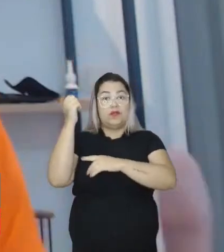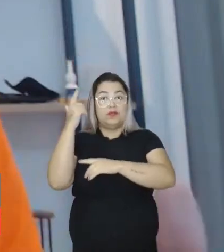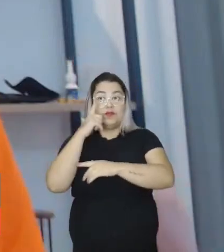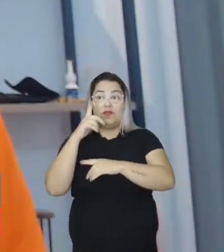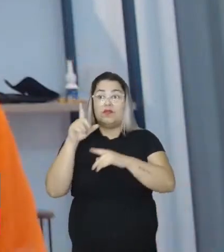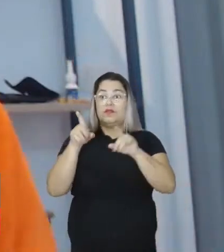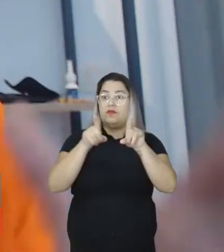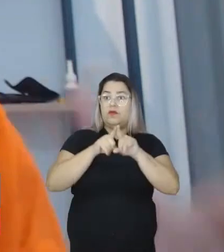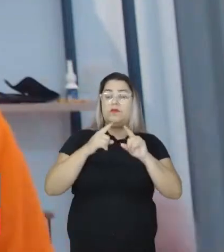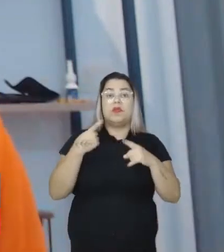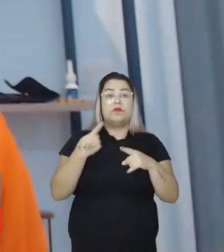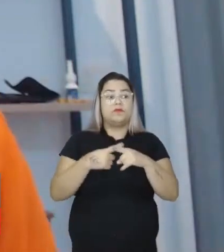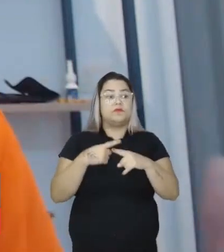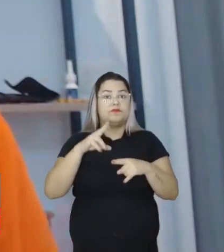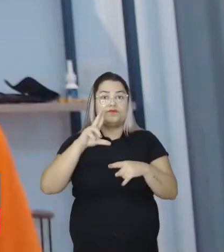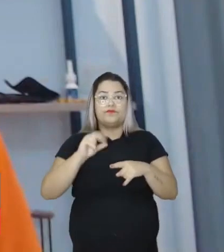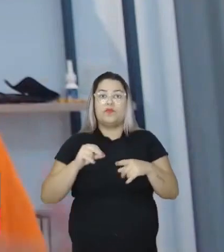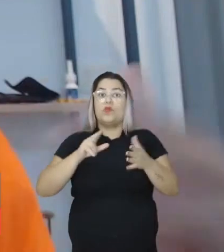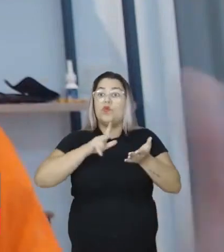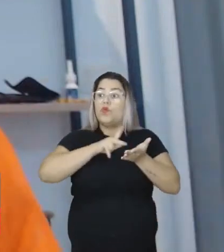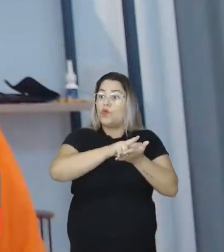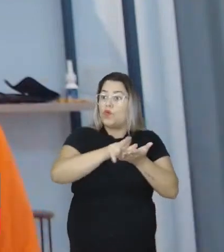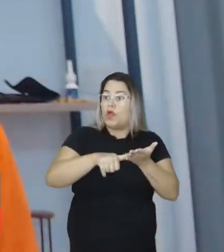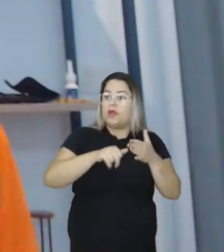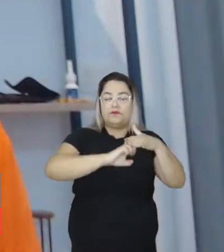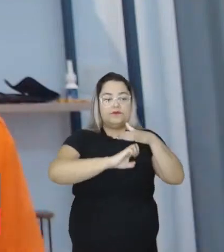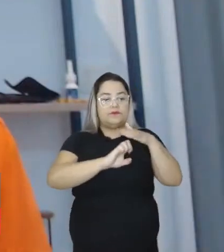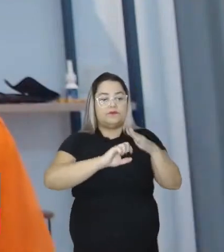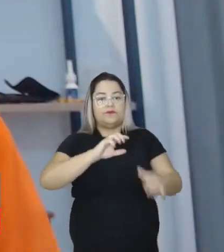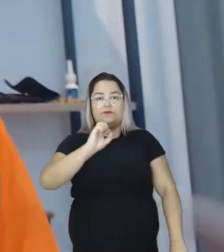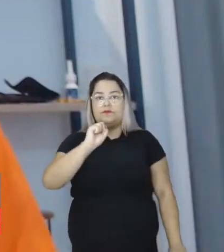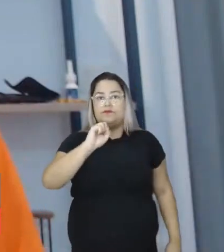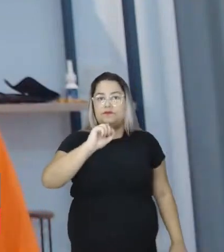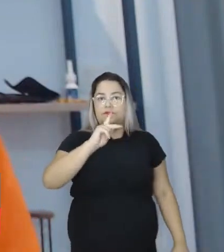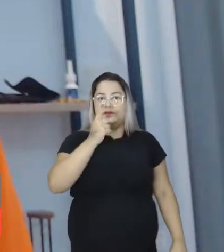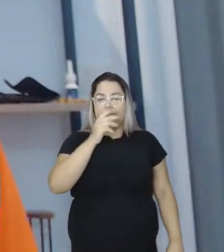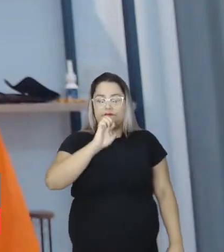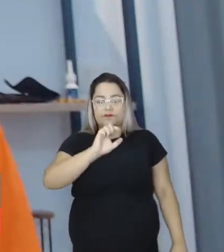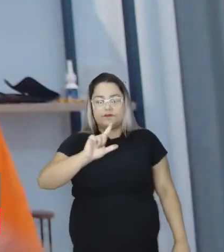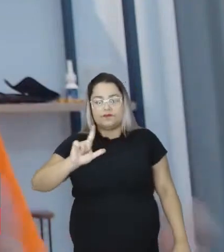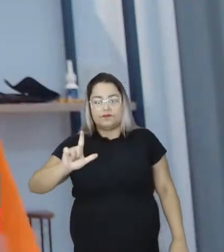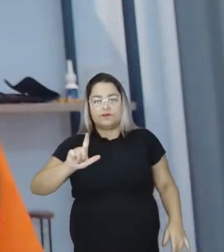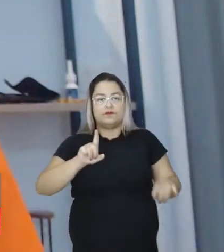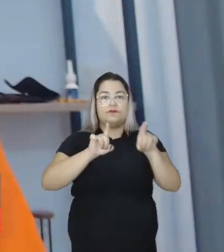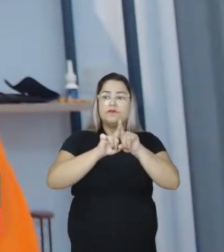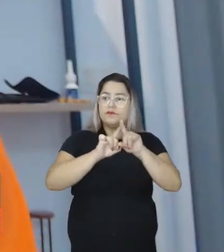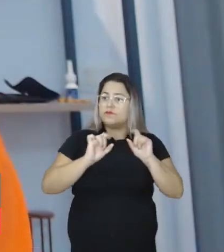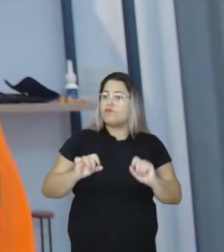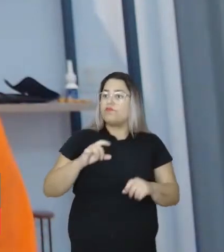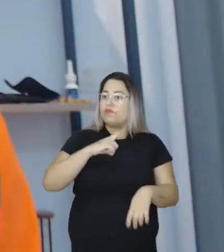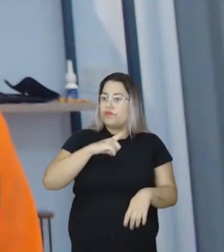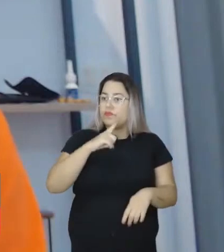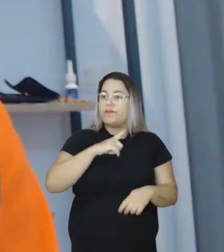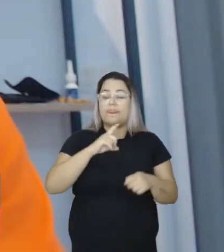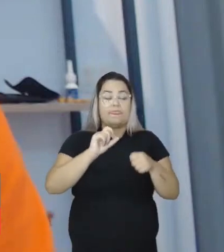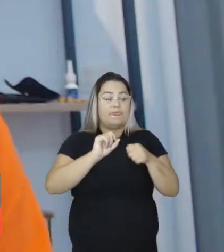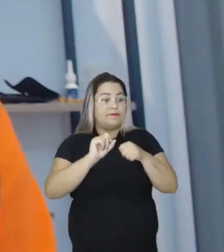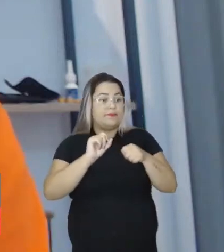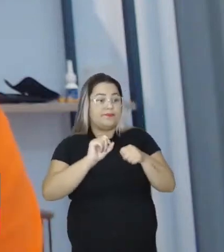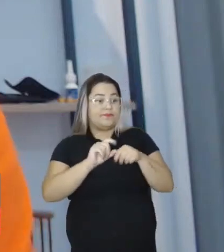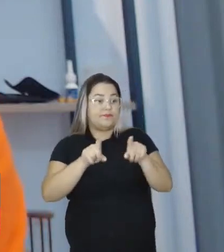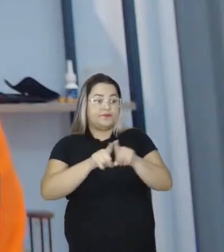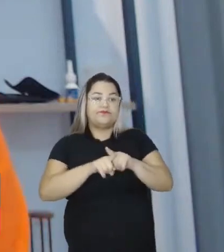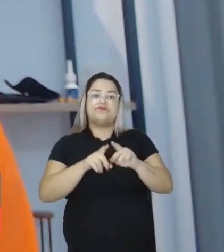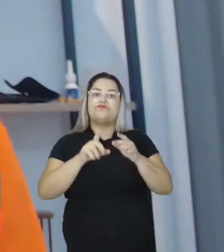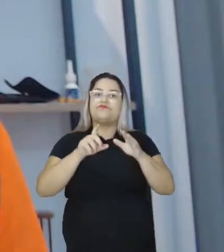por que não? Várias empresas no mundo, como a Shell, a Total, a British Petroleum, a Equinor, têm feito investimentos